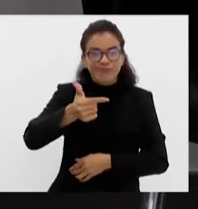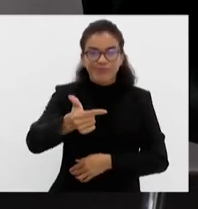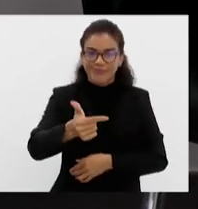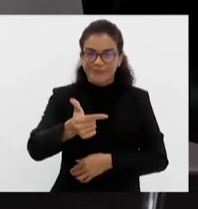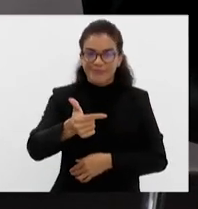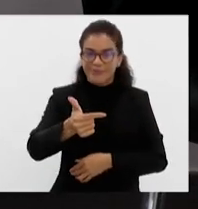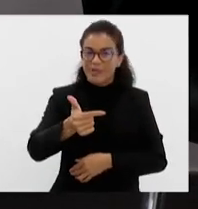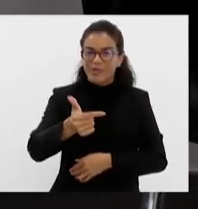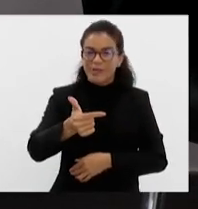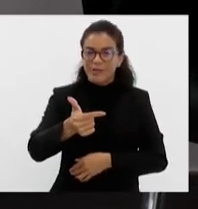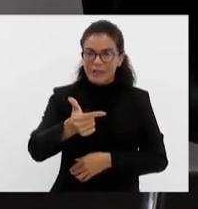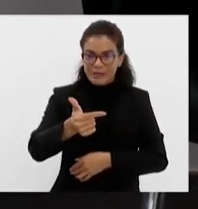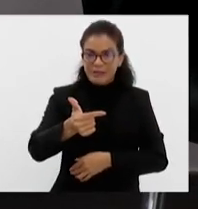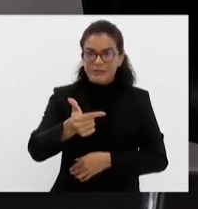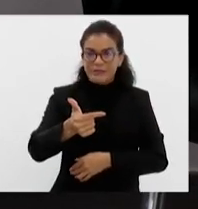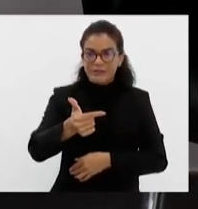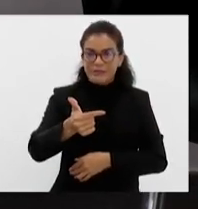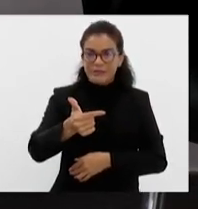será sobre